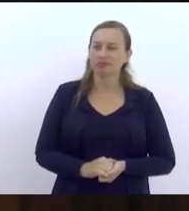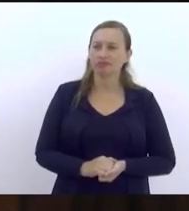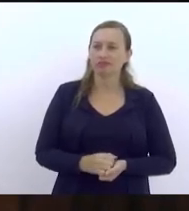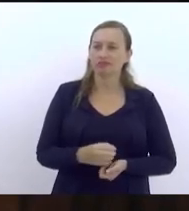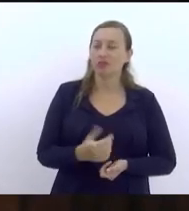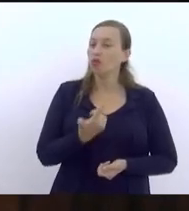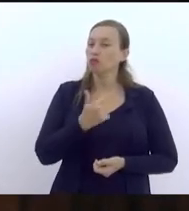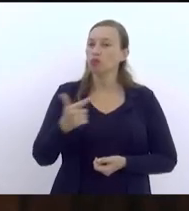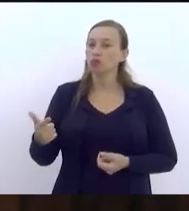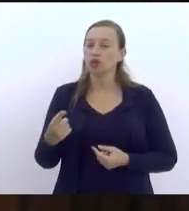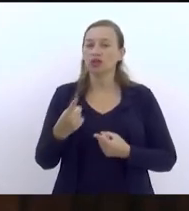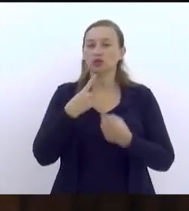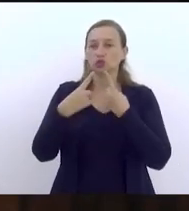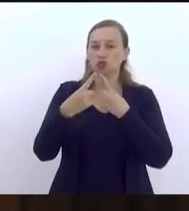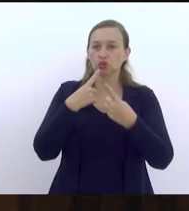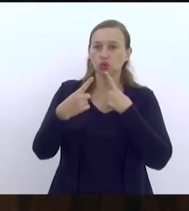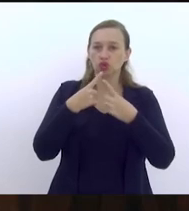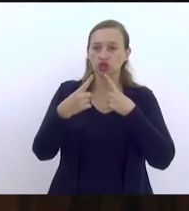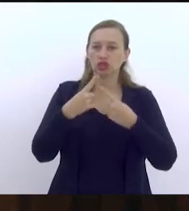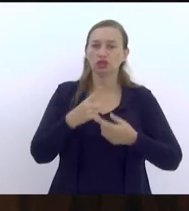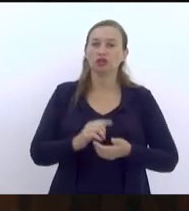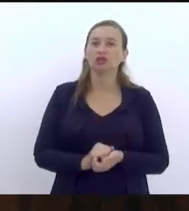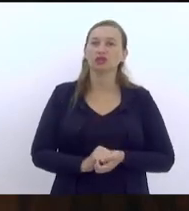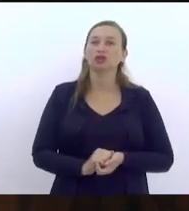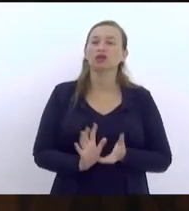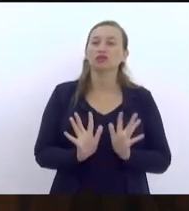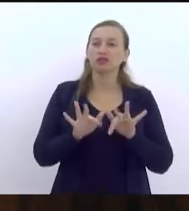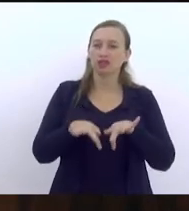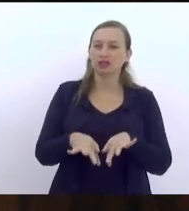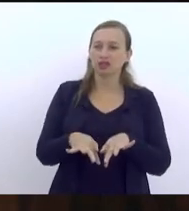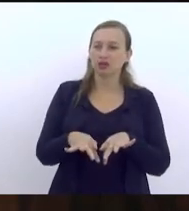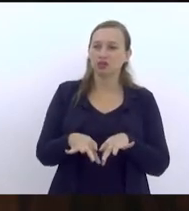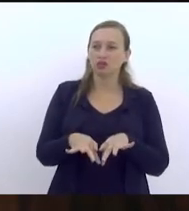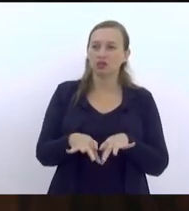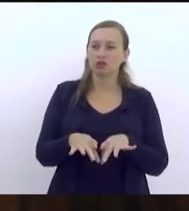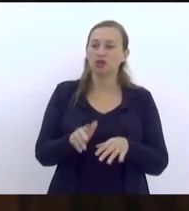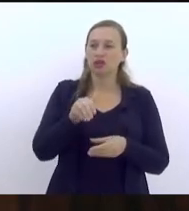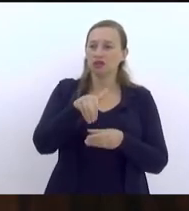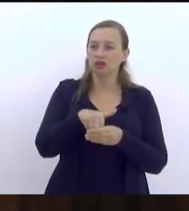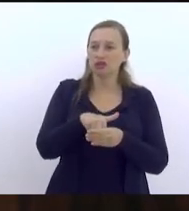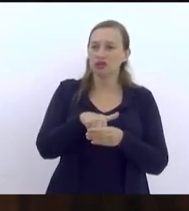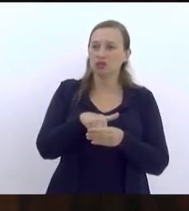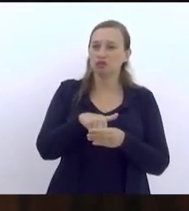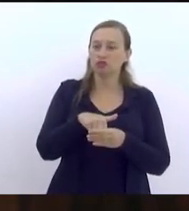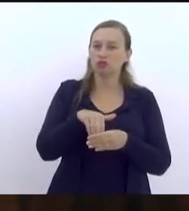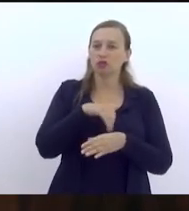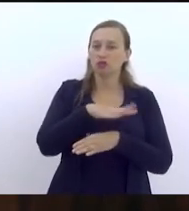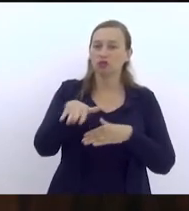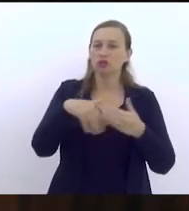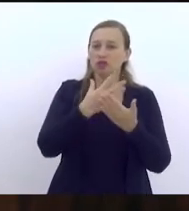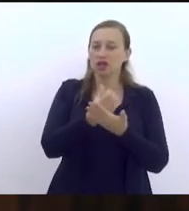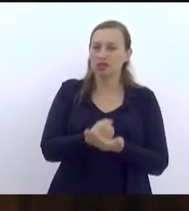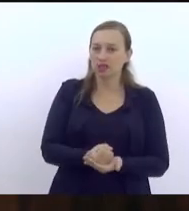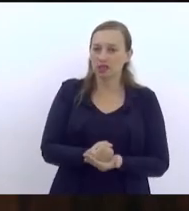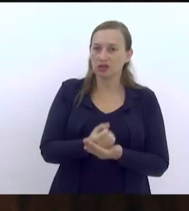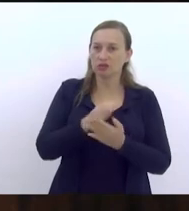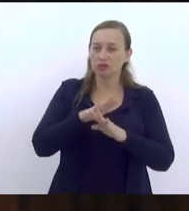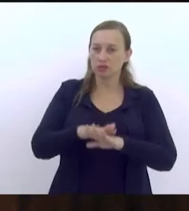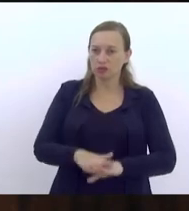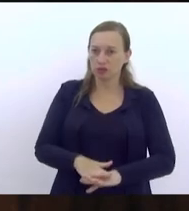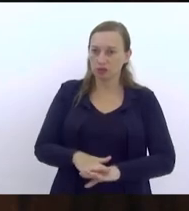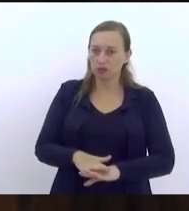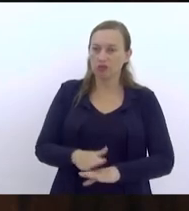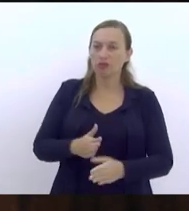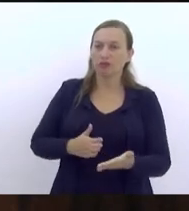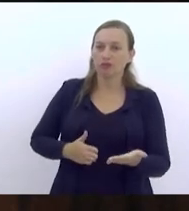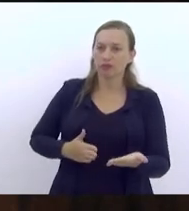Não havendo mais com quem queira discutir, encerrada a discussão, em votação, senhores que aprovam,